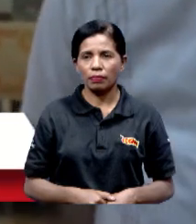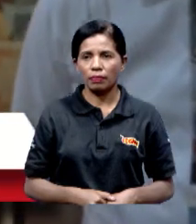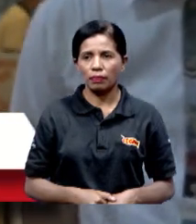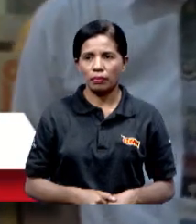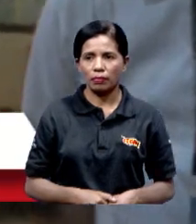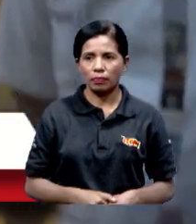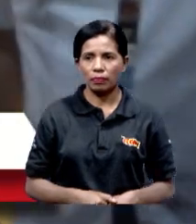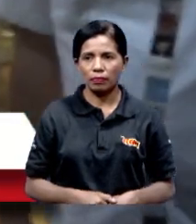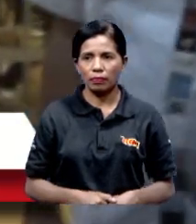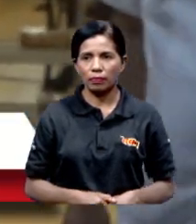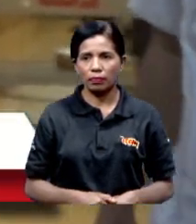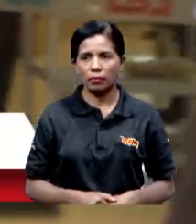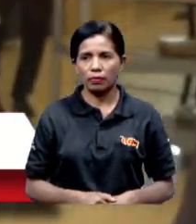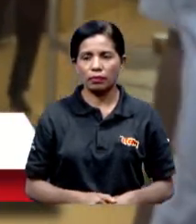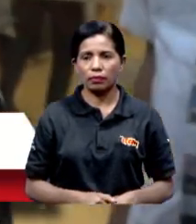Põe a colher de ona.